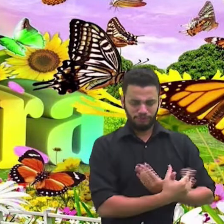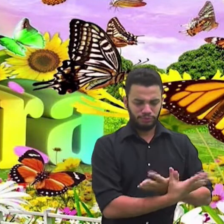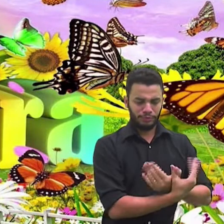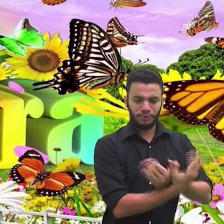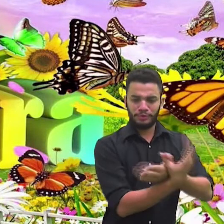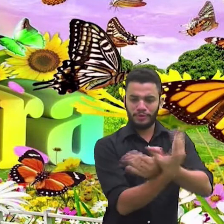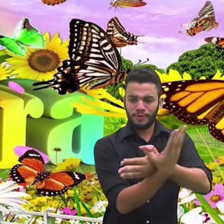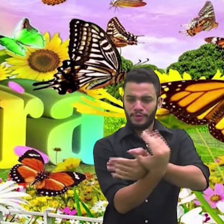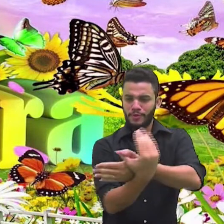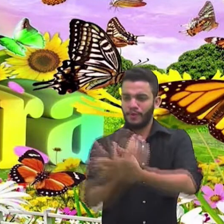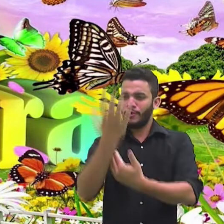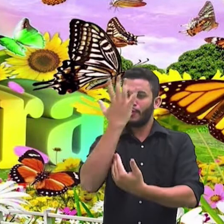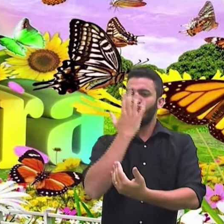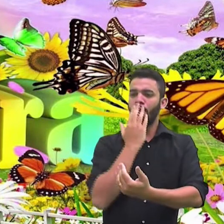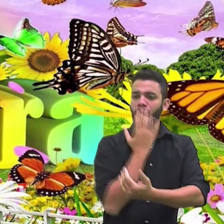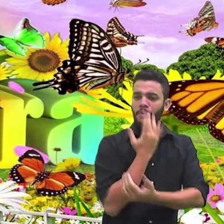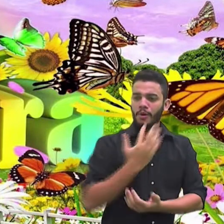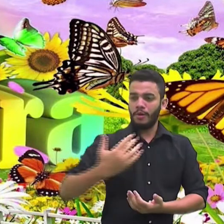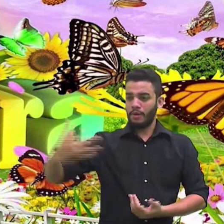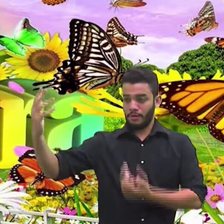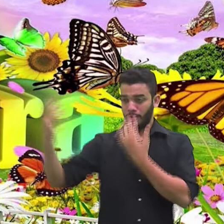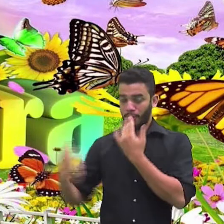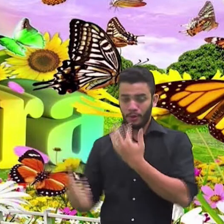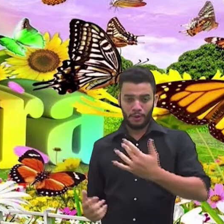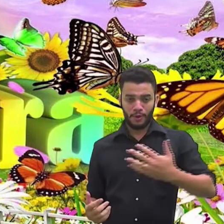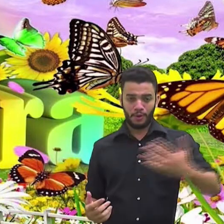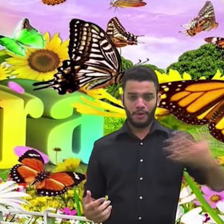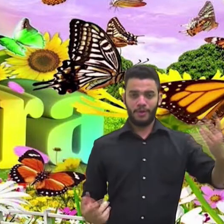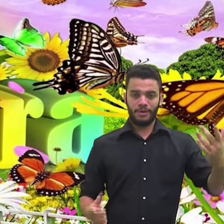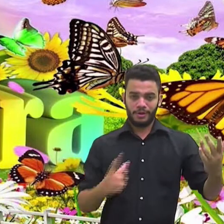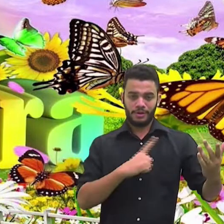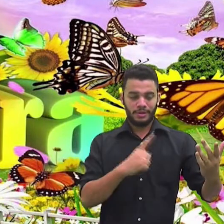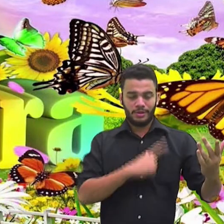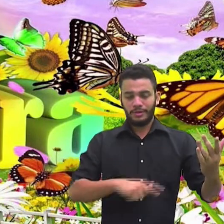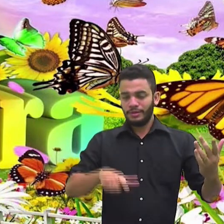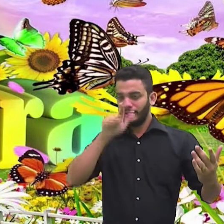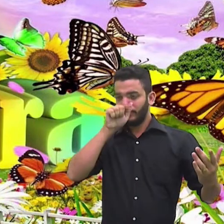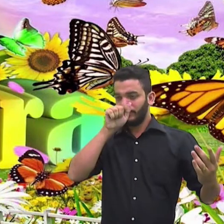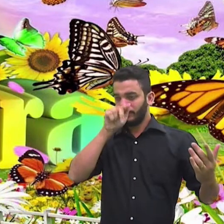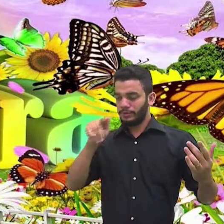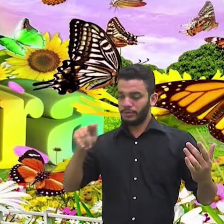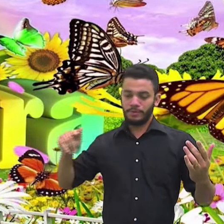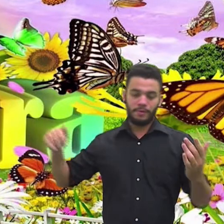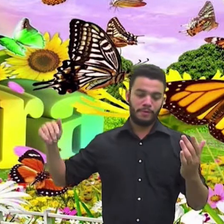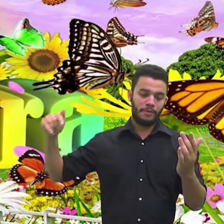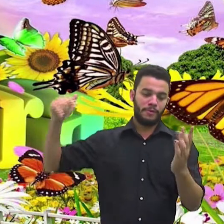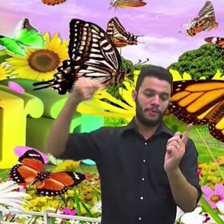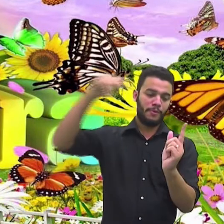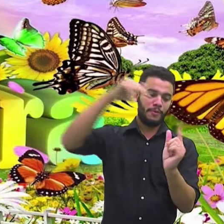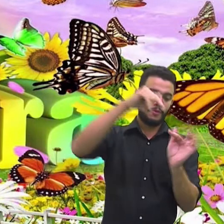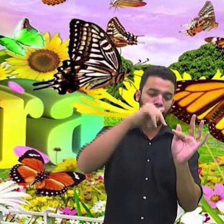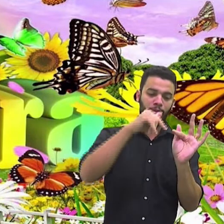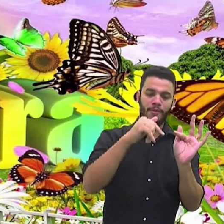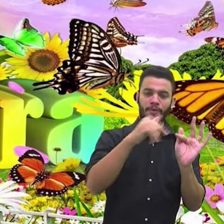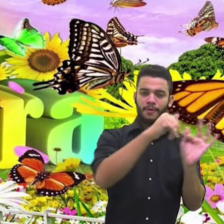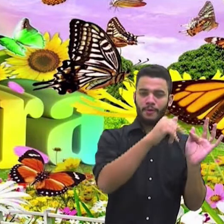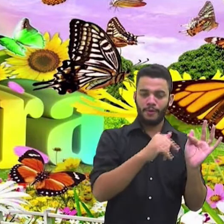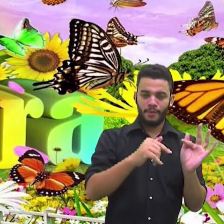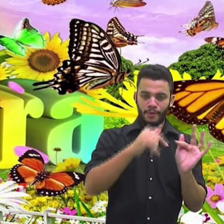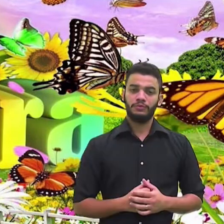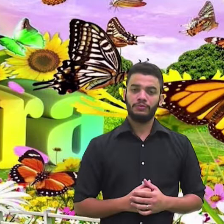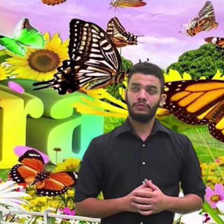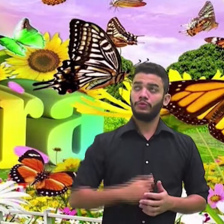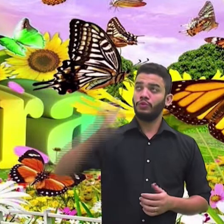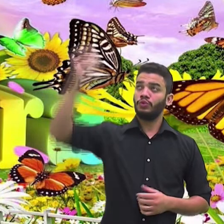cantam alegremente e o beija-flor de flor em flor. Anuncia a primavera, estação alegre de muito